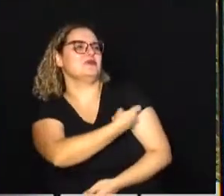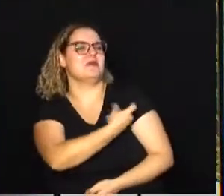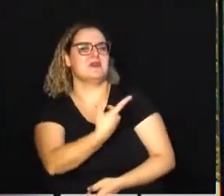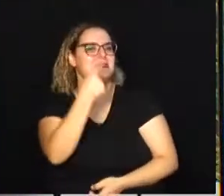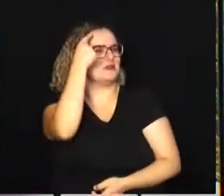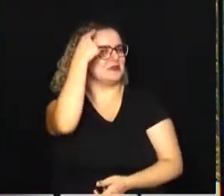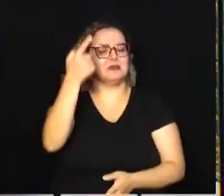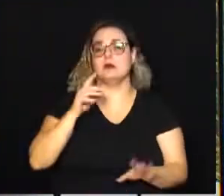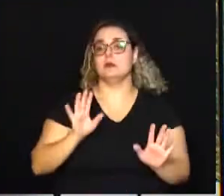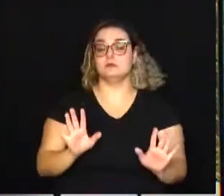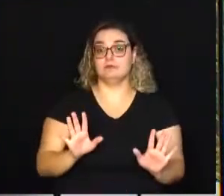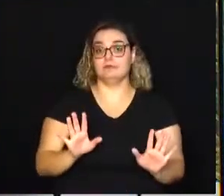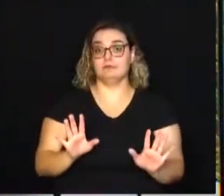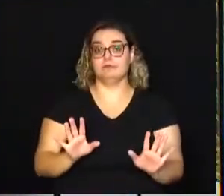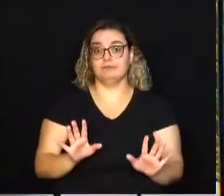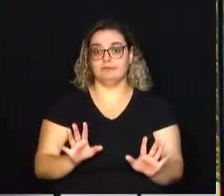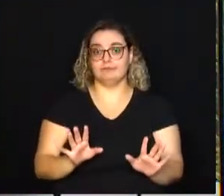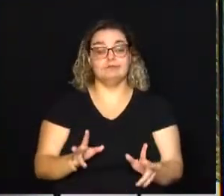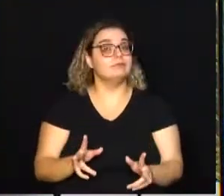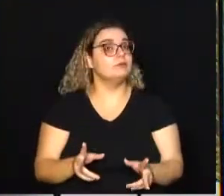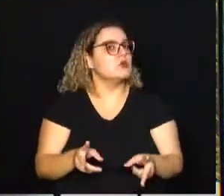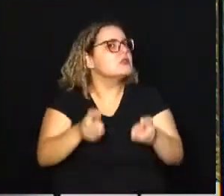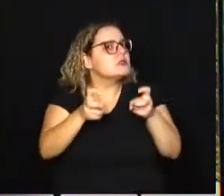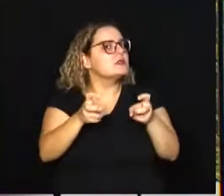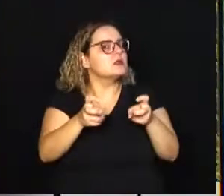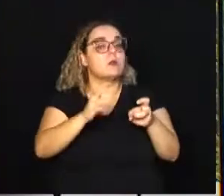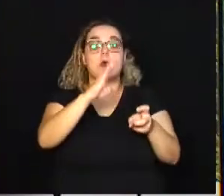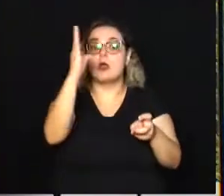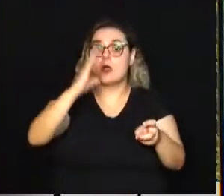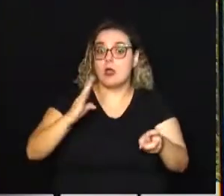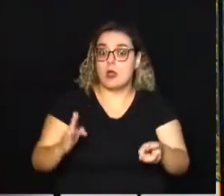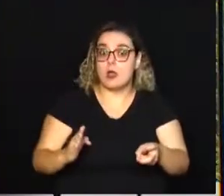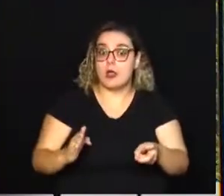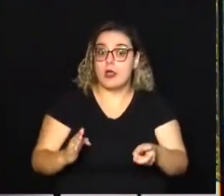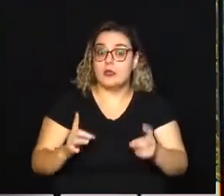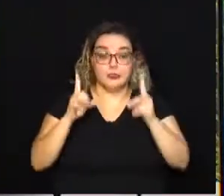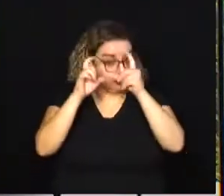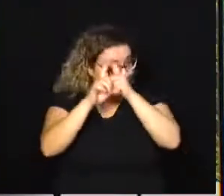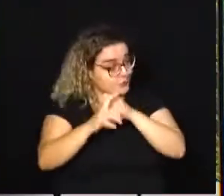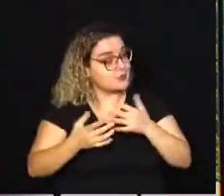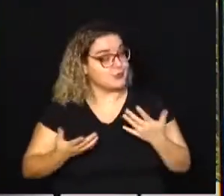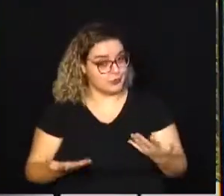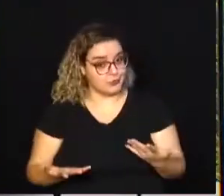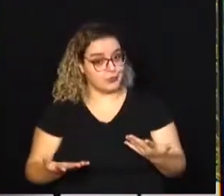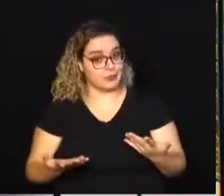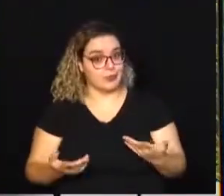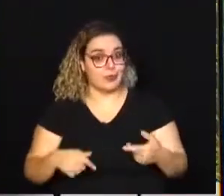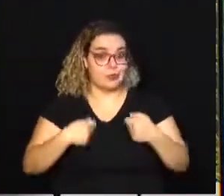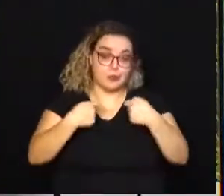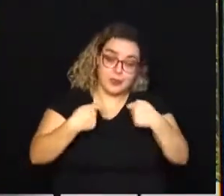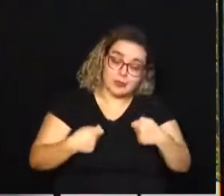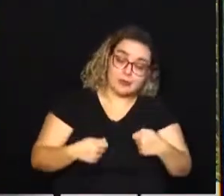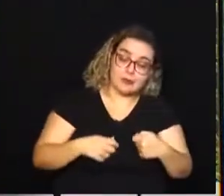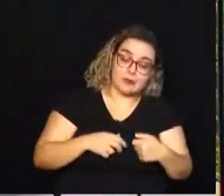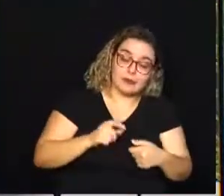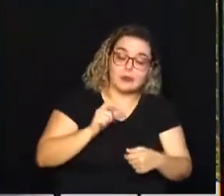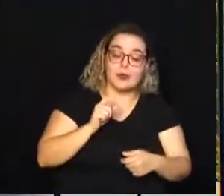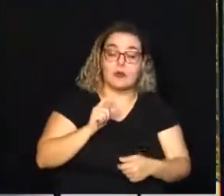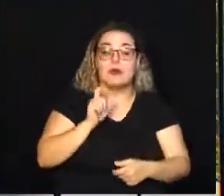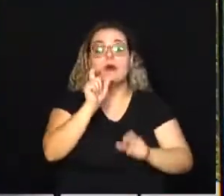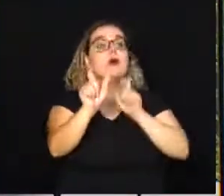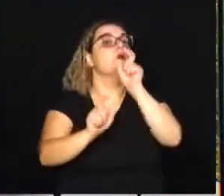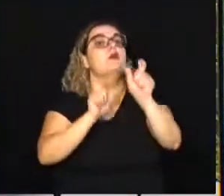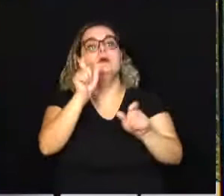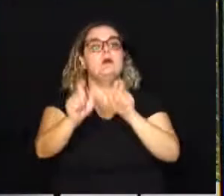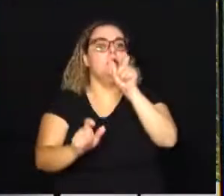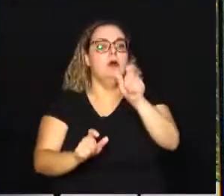a situação do Brasil é uma situação crítica. E aí a gente tem que dar nome, né? Quando a gente fala tem que dar nome aos bois, tem que dar